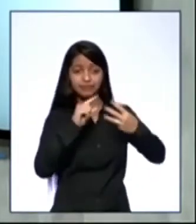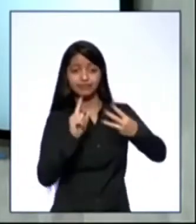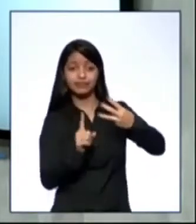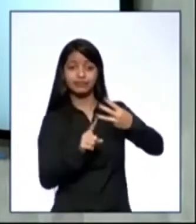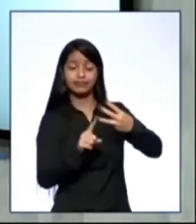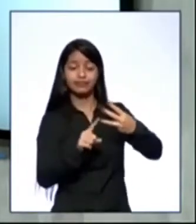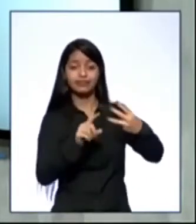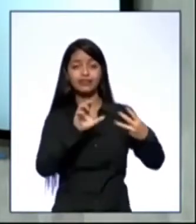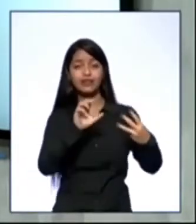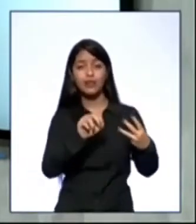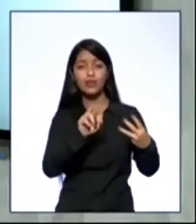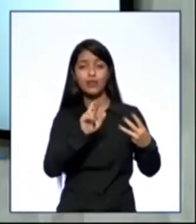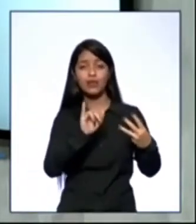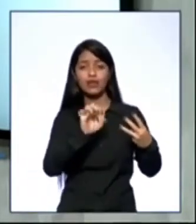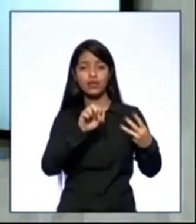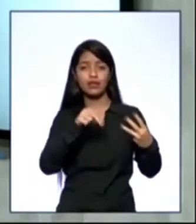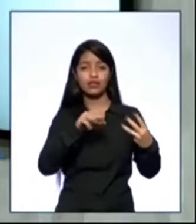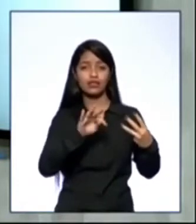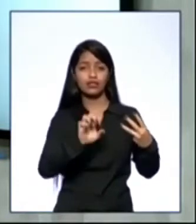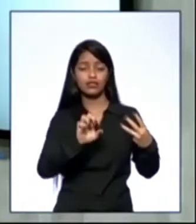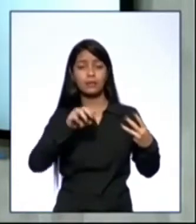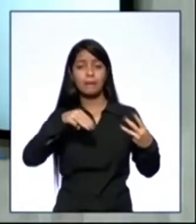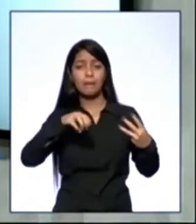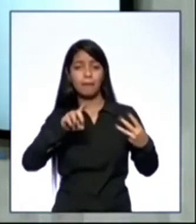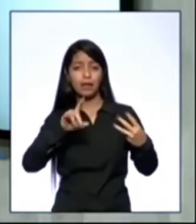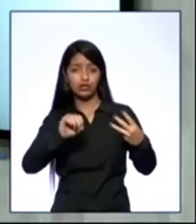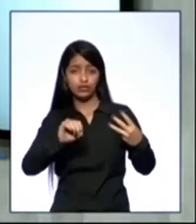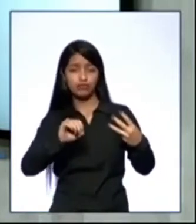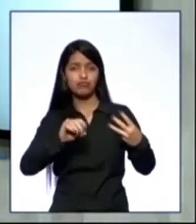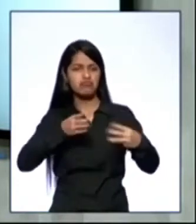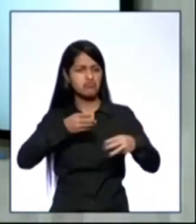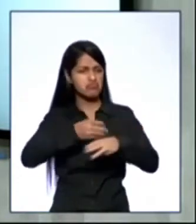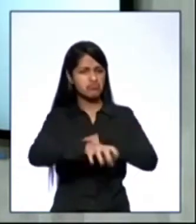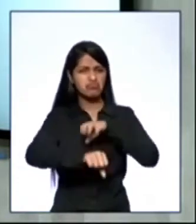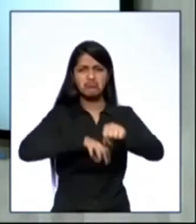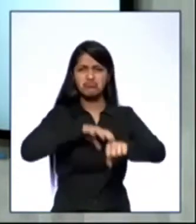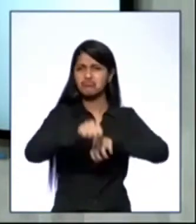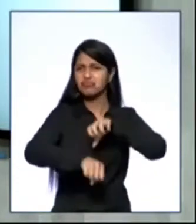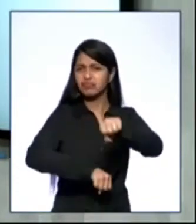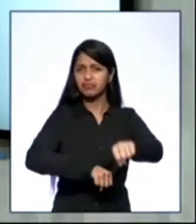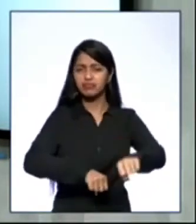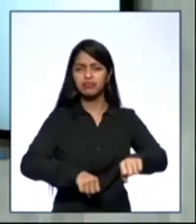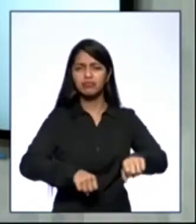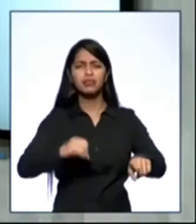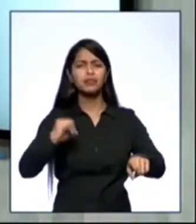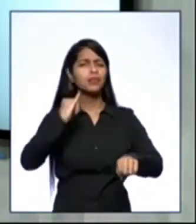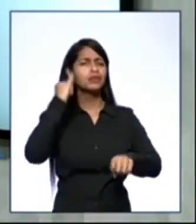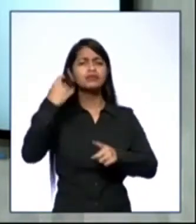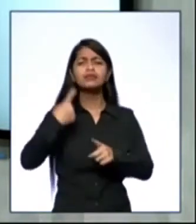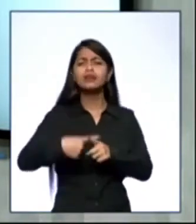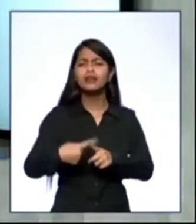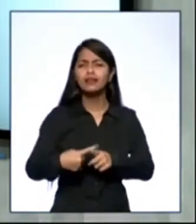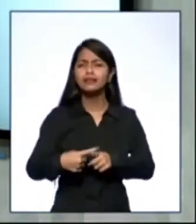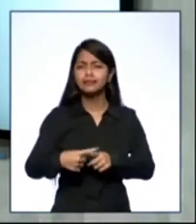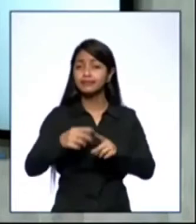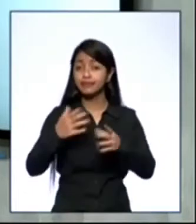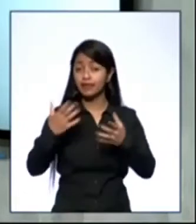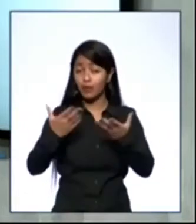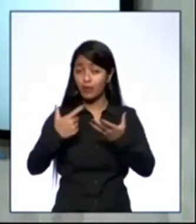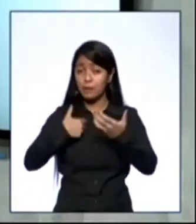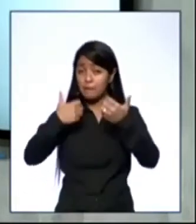cá. Roma conquista muito a região do Oriente Médio. E por que isso é muito importante? Eu vou entrar num ponto até mais específico